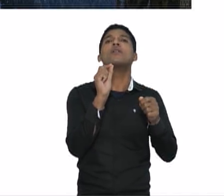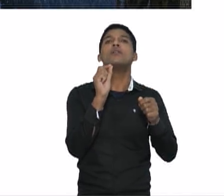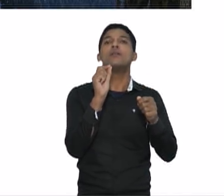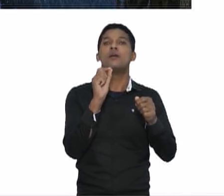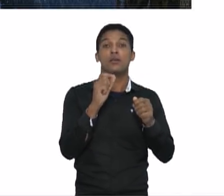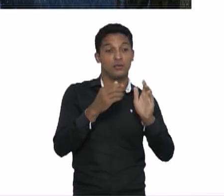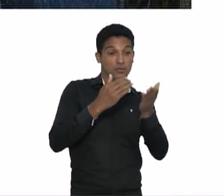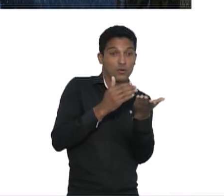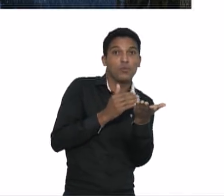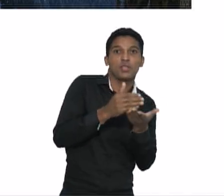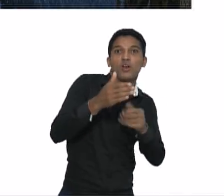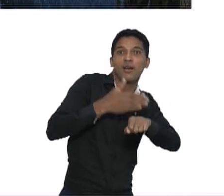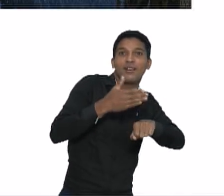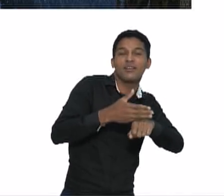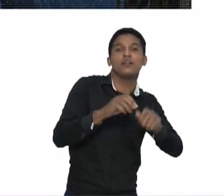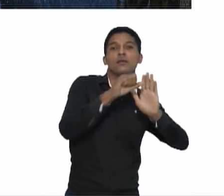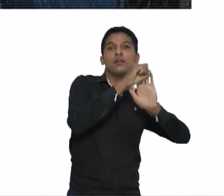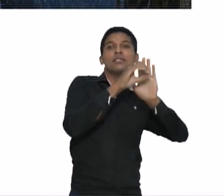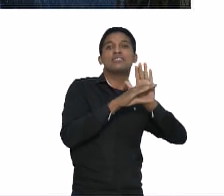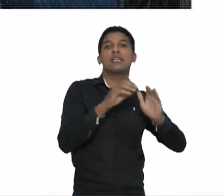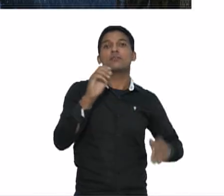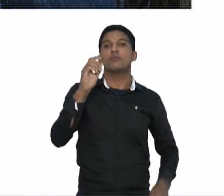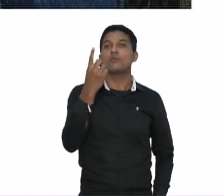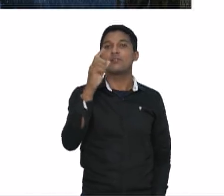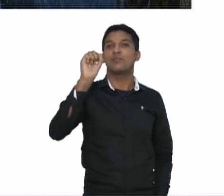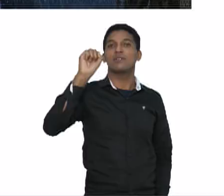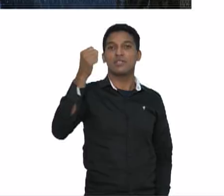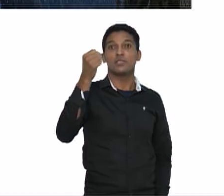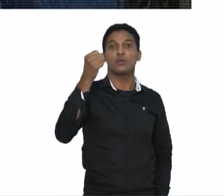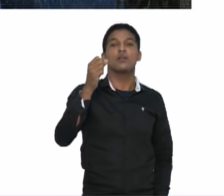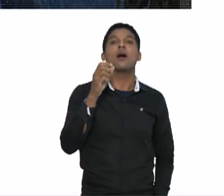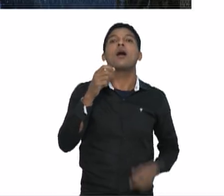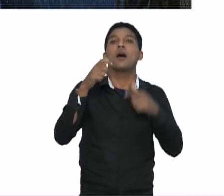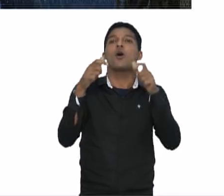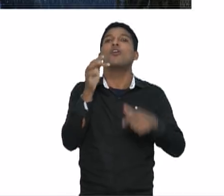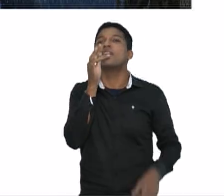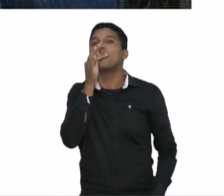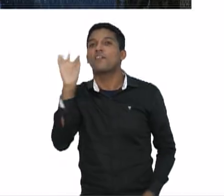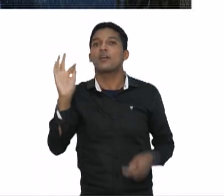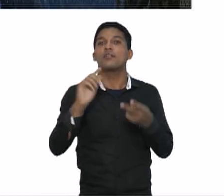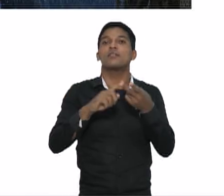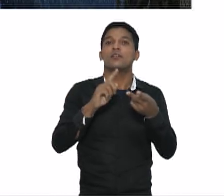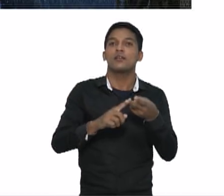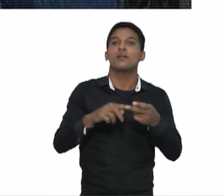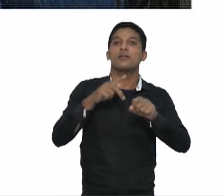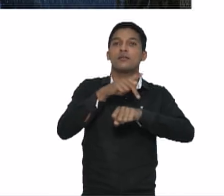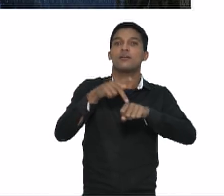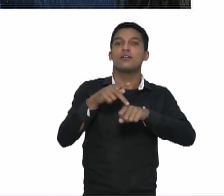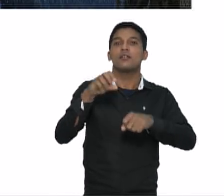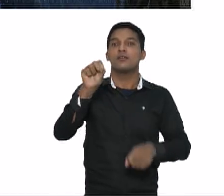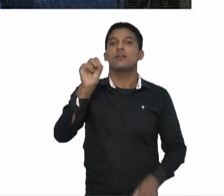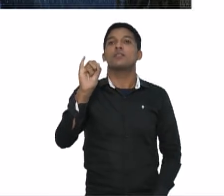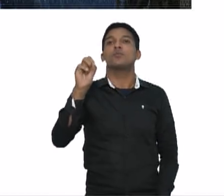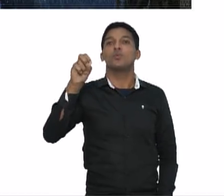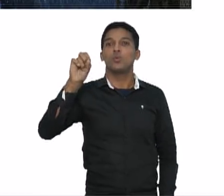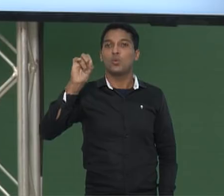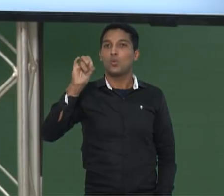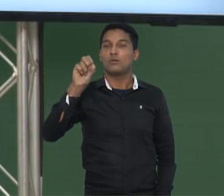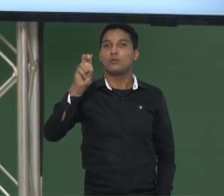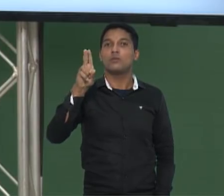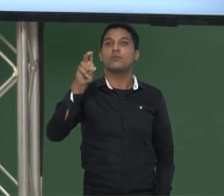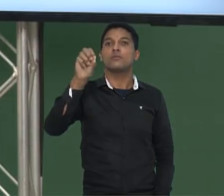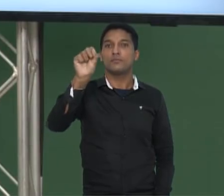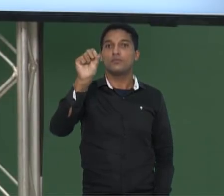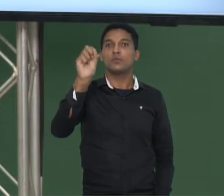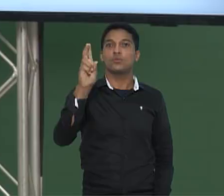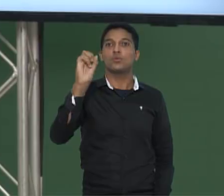século XVIII, na Cordilheira dos Alpes, na França, Suíça, Alemanha e Áustria. Ou seja, qual